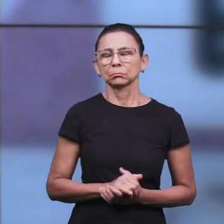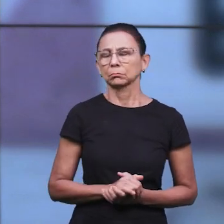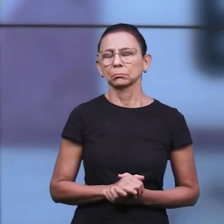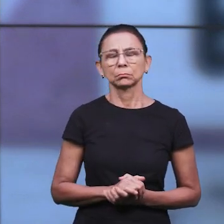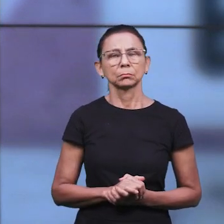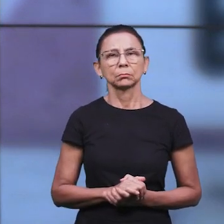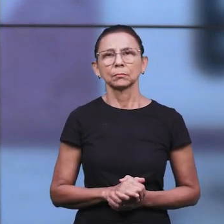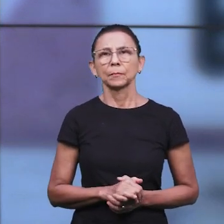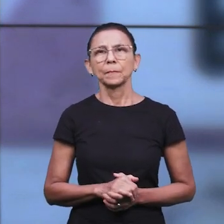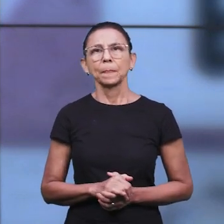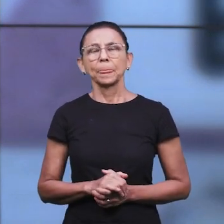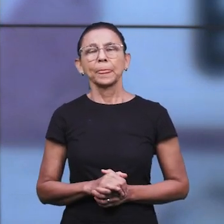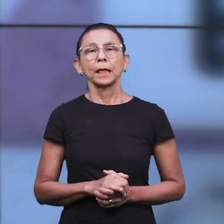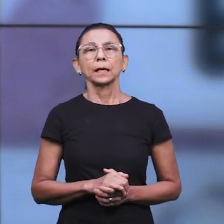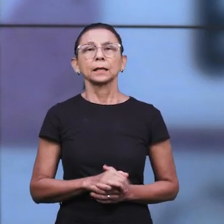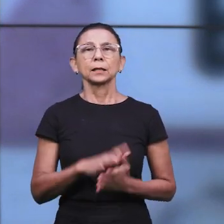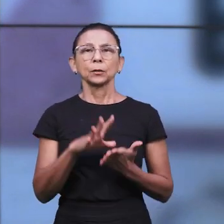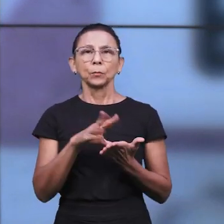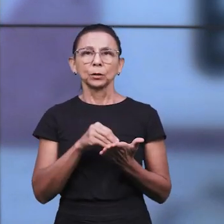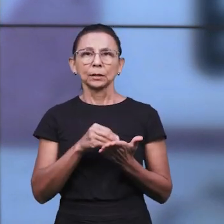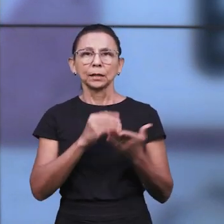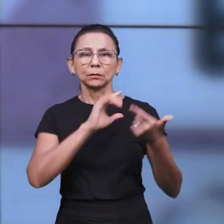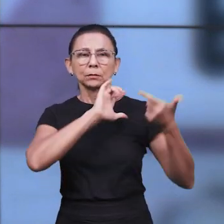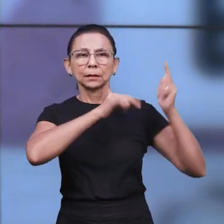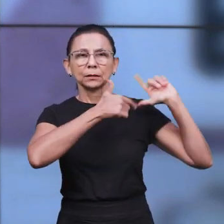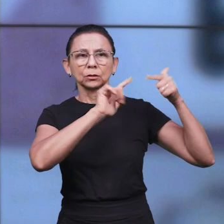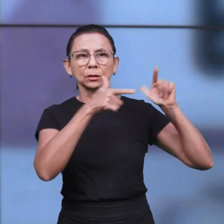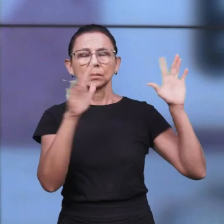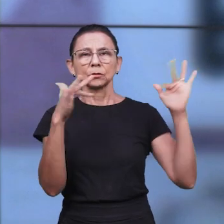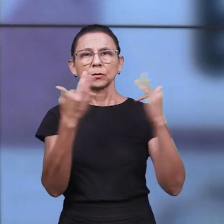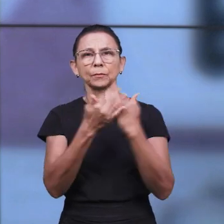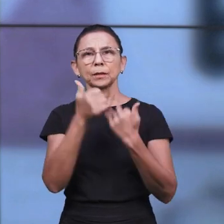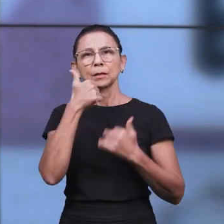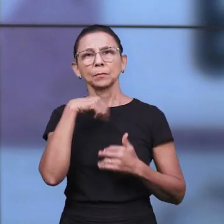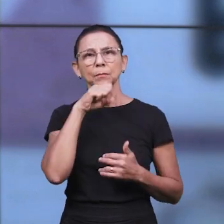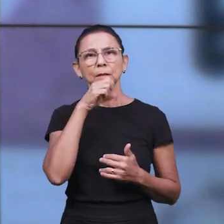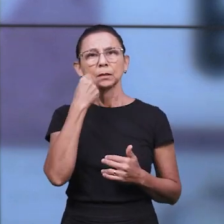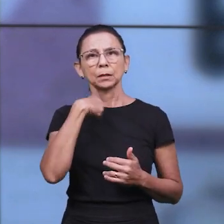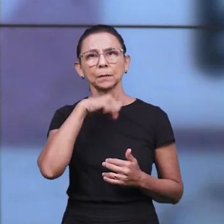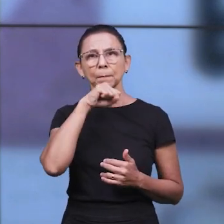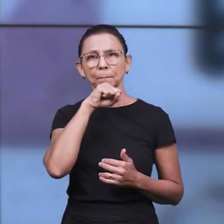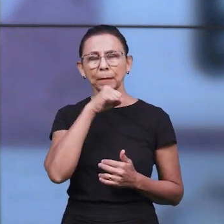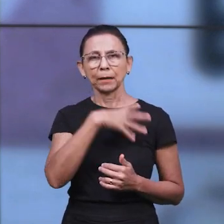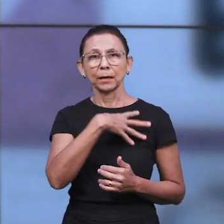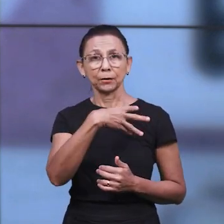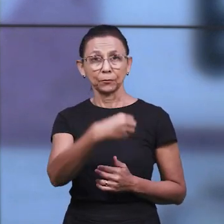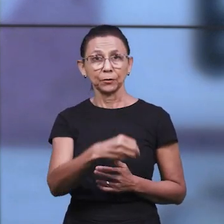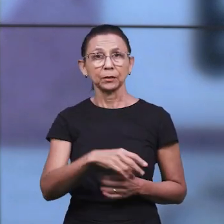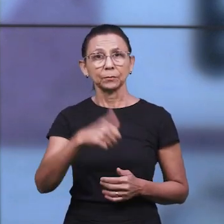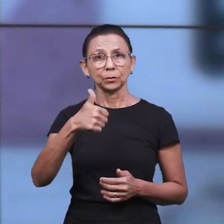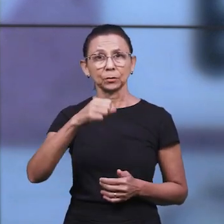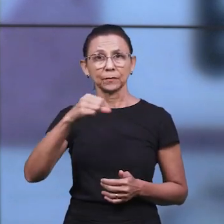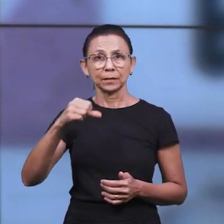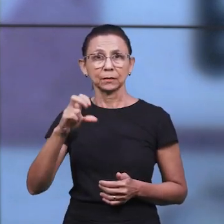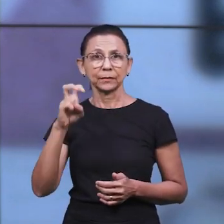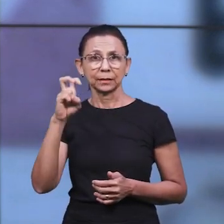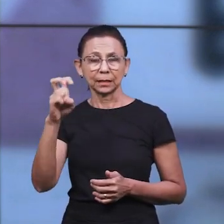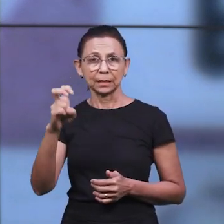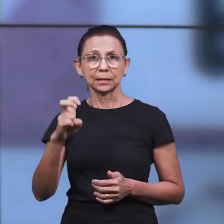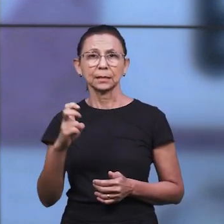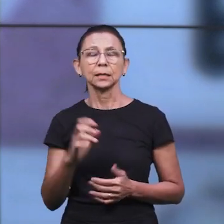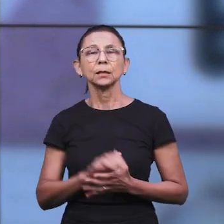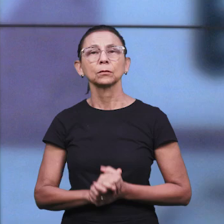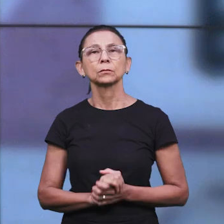tradicional e que o modelo tradicional de família, pai, mãe, filhos, que em 1995